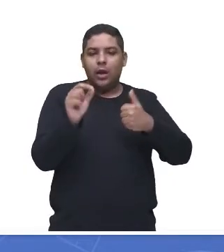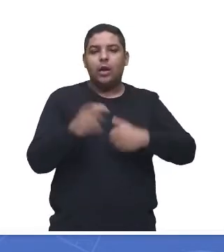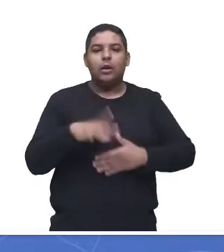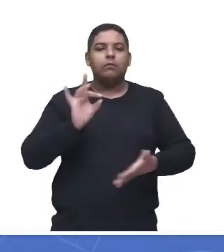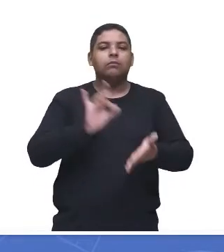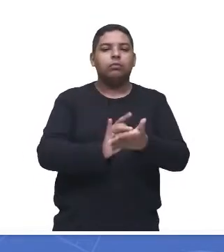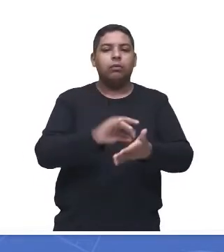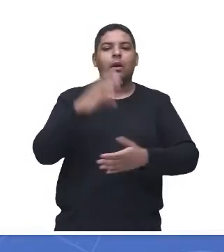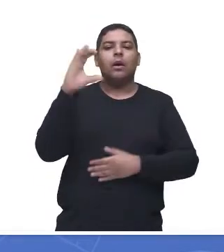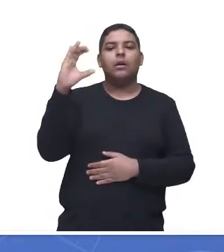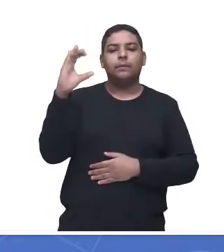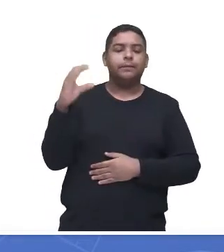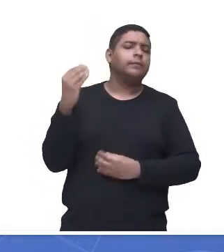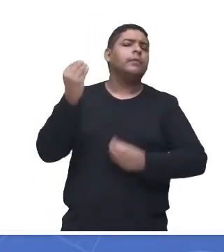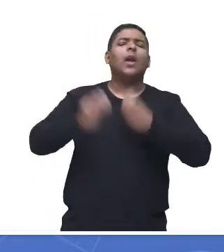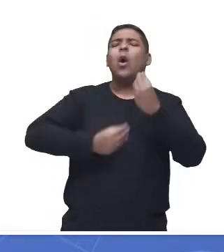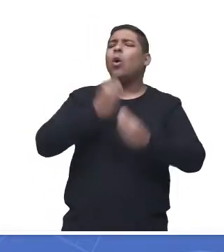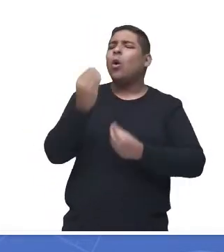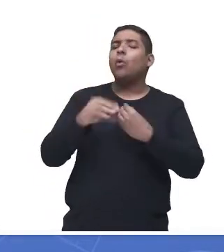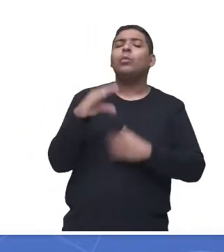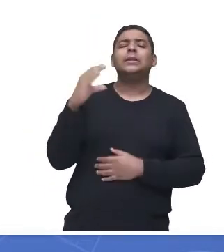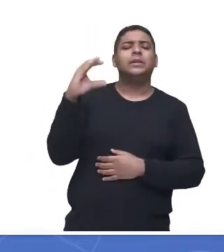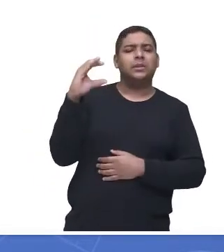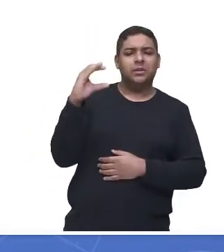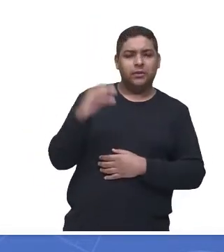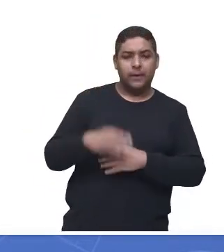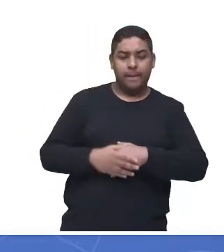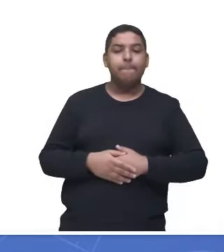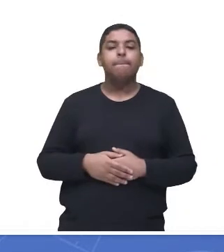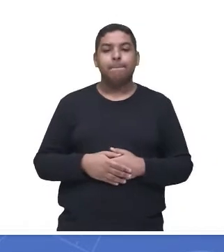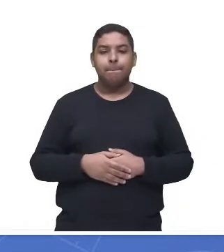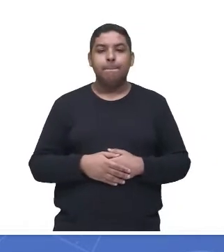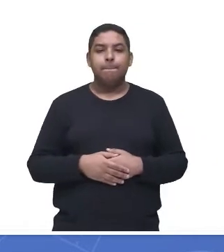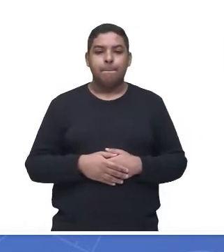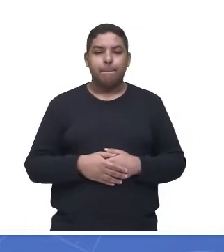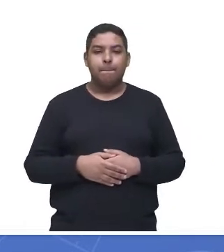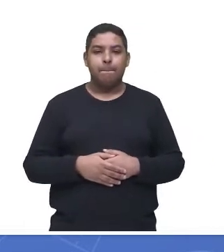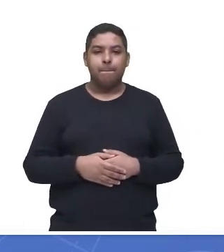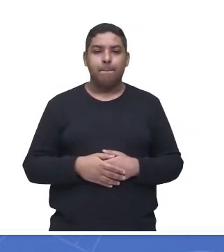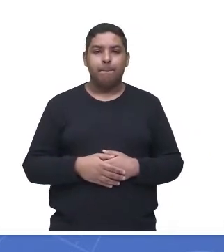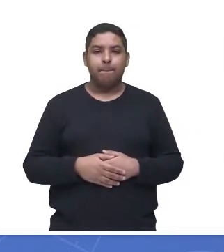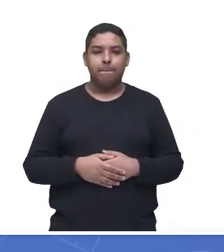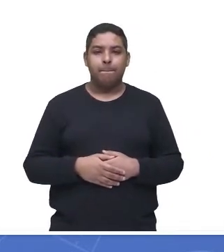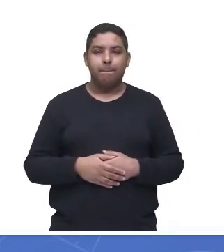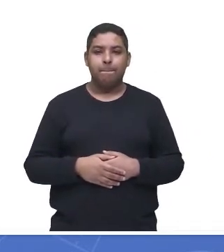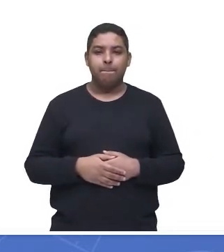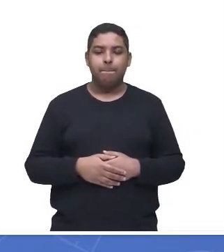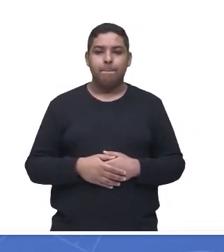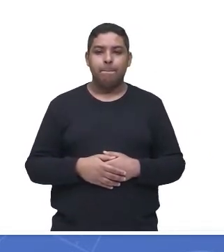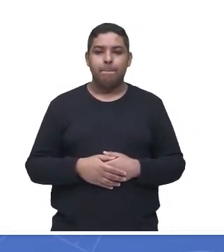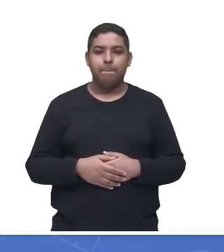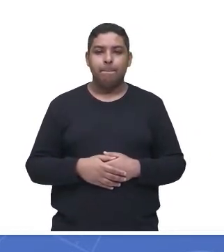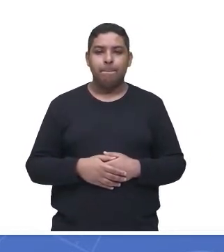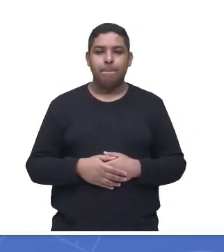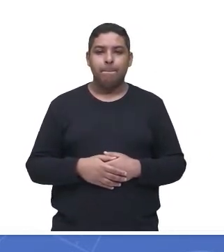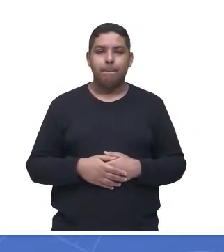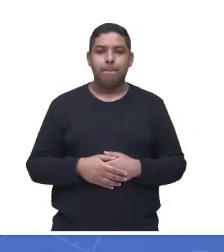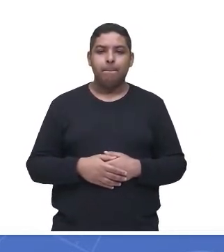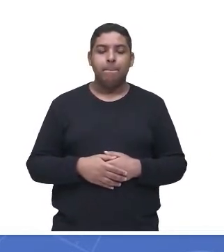comprovação. Agora, como é que a ciência faz isso? A gente vai ver agora, né, no próximo ponto. Através,